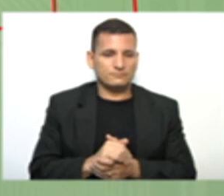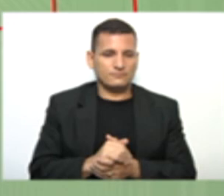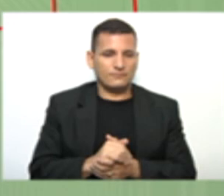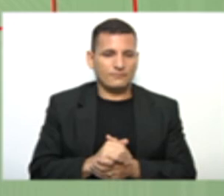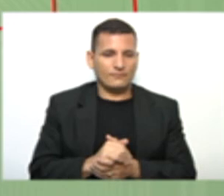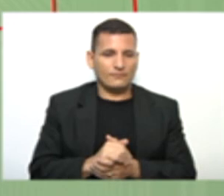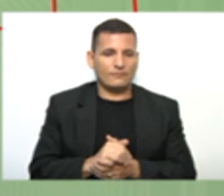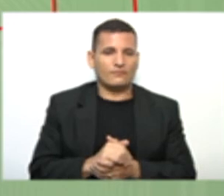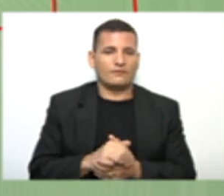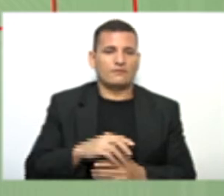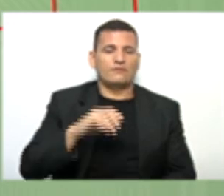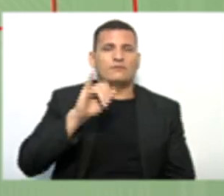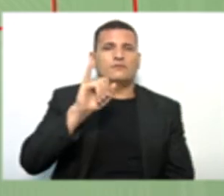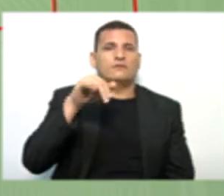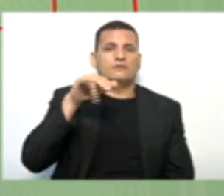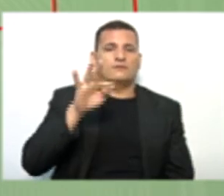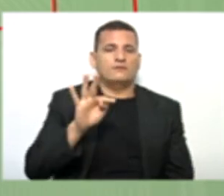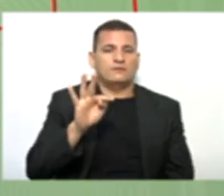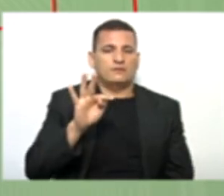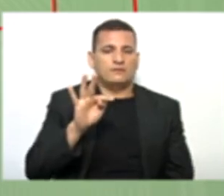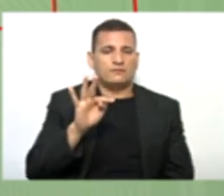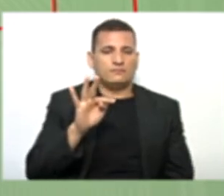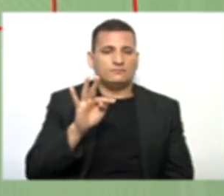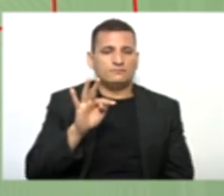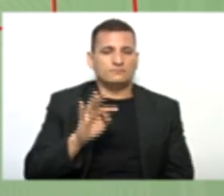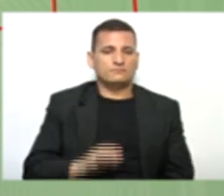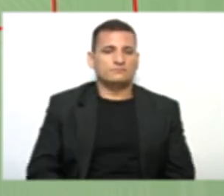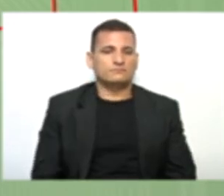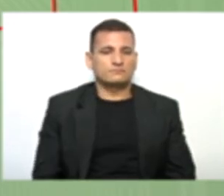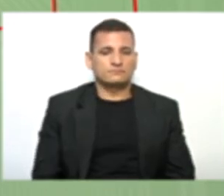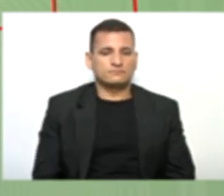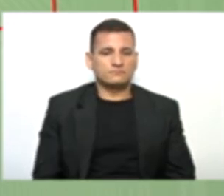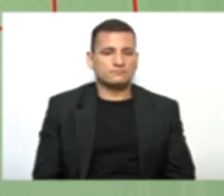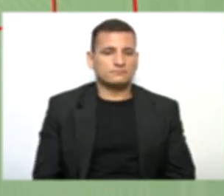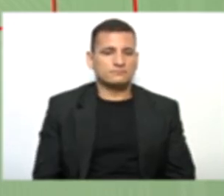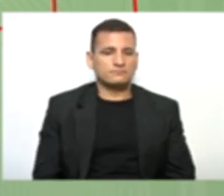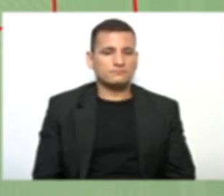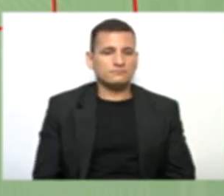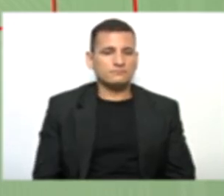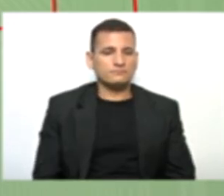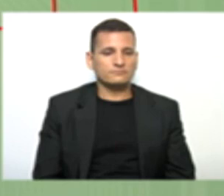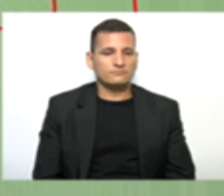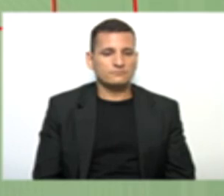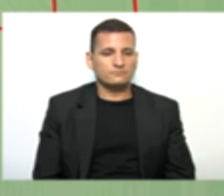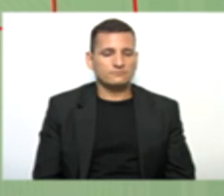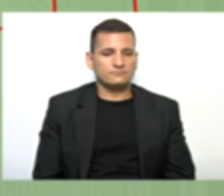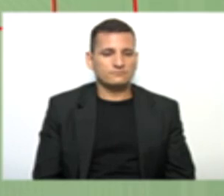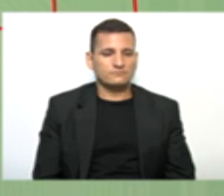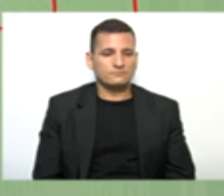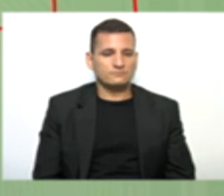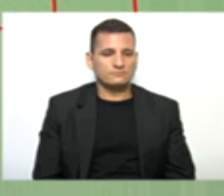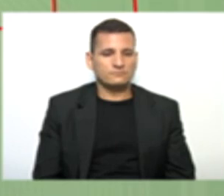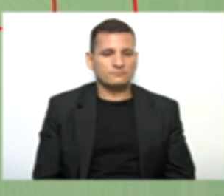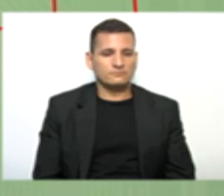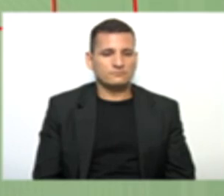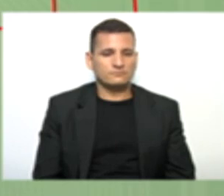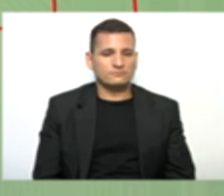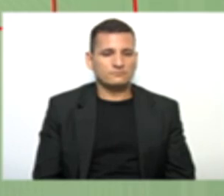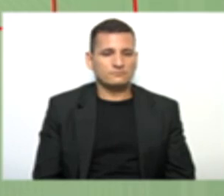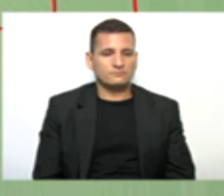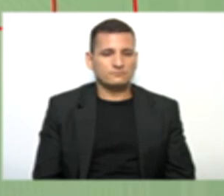um int de input. Digite 1 para iniciar ou kit para sair do jogo. O mesmo processo que eu